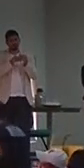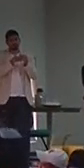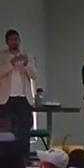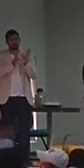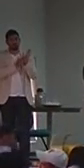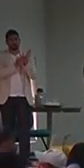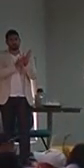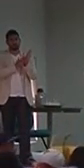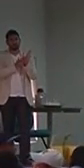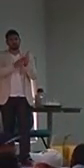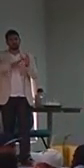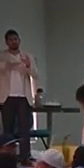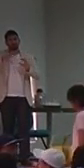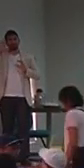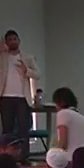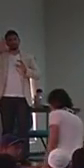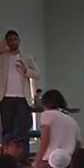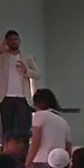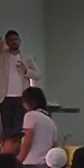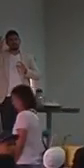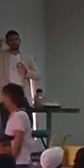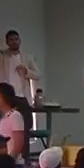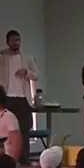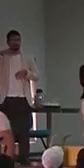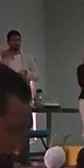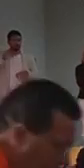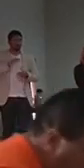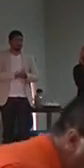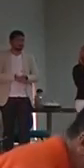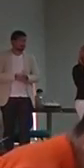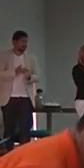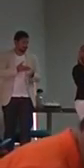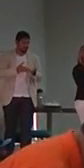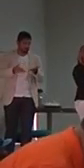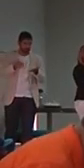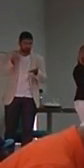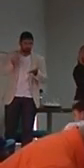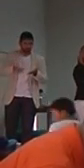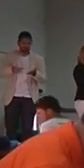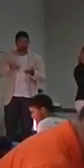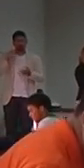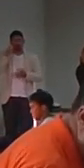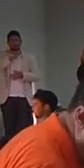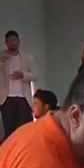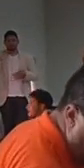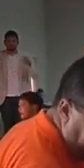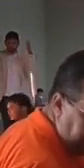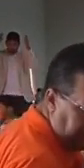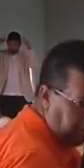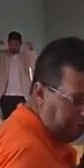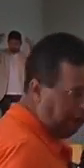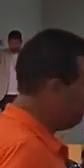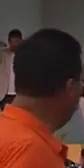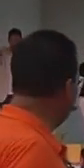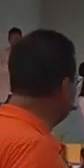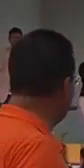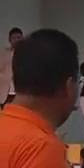campanha. Candidatos, 3 minutos. Vamos iniciar com o professor Valbérico